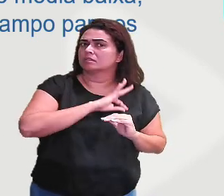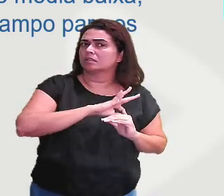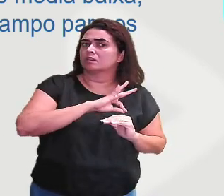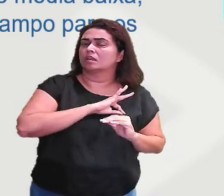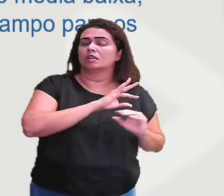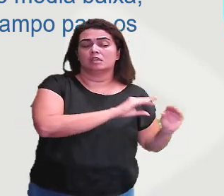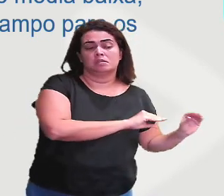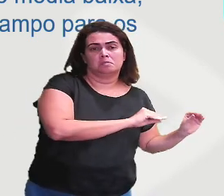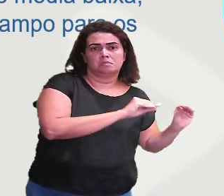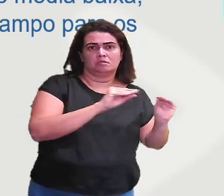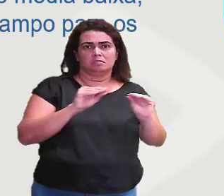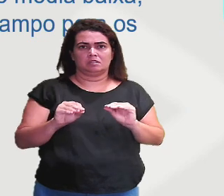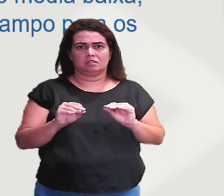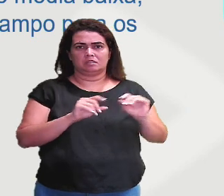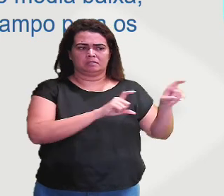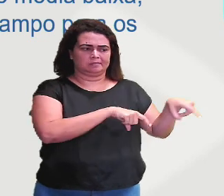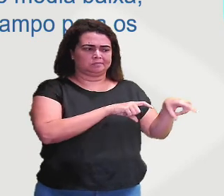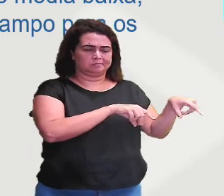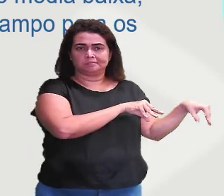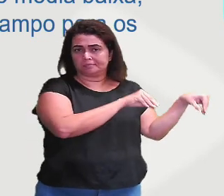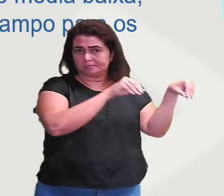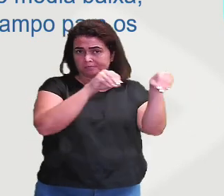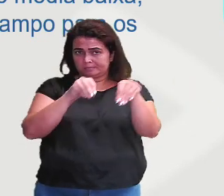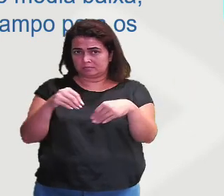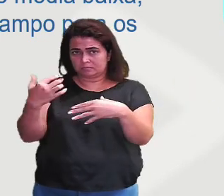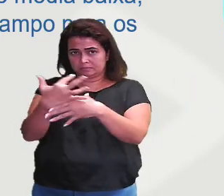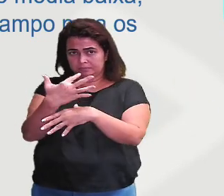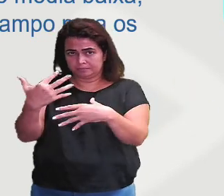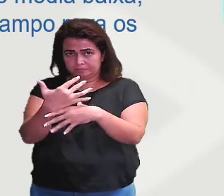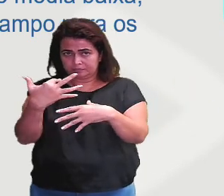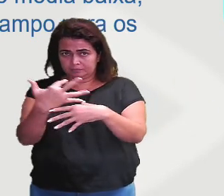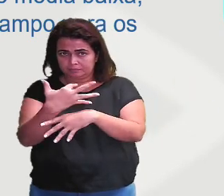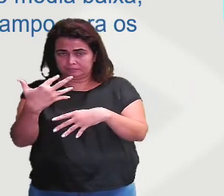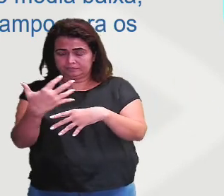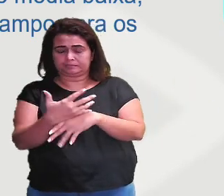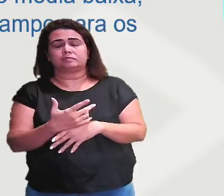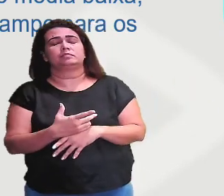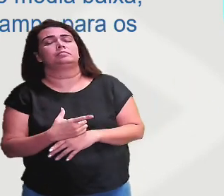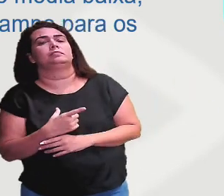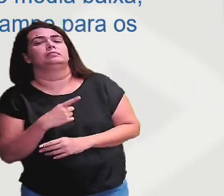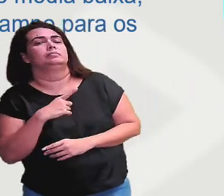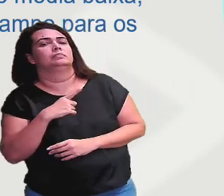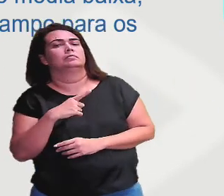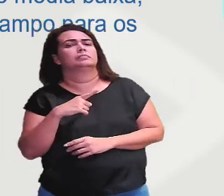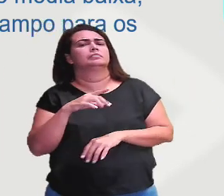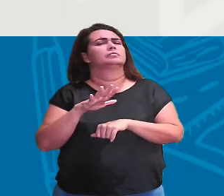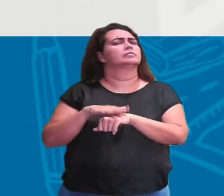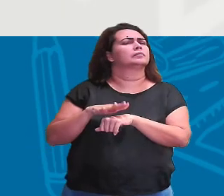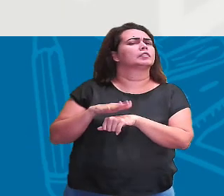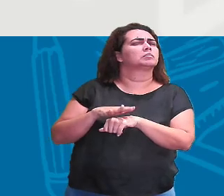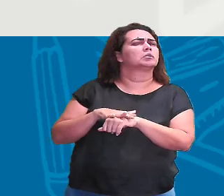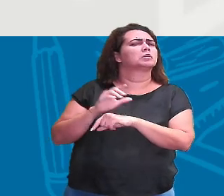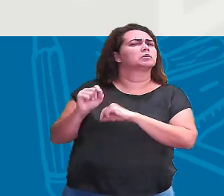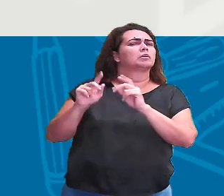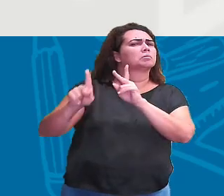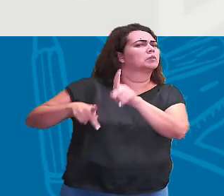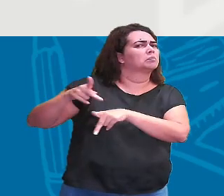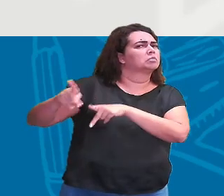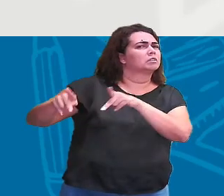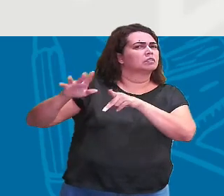centros urbanos. Ou seja, você vai ter aí um aumento da renda da população que